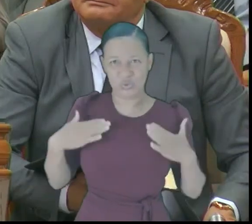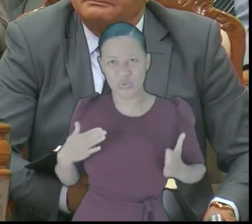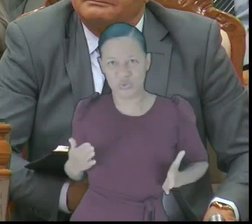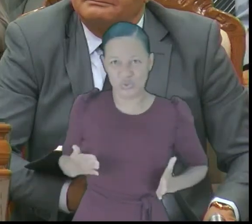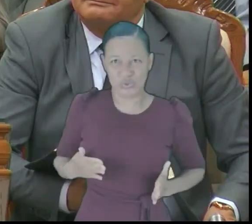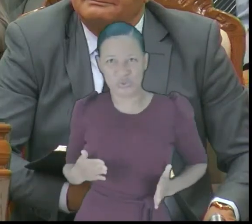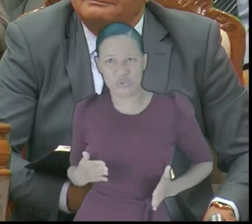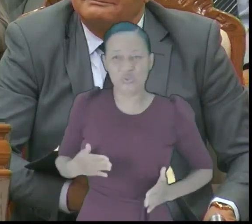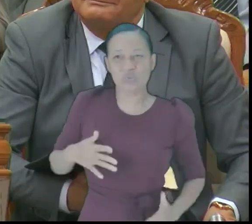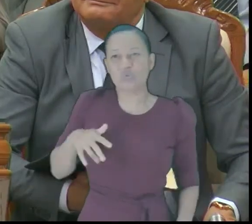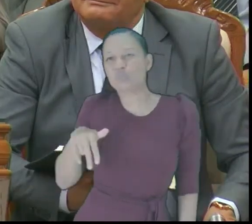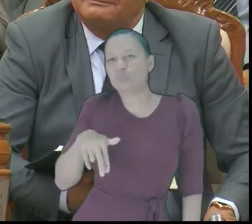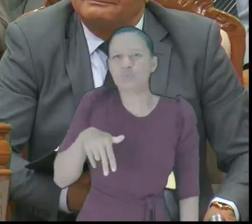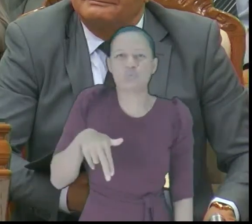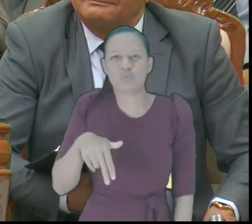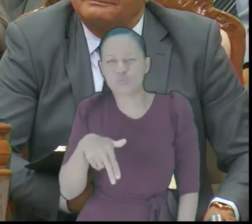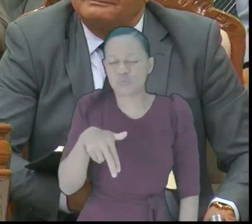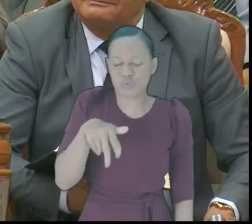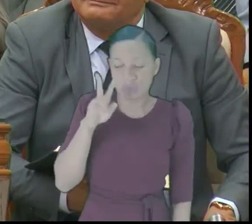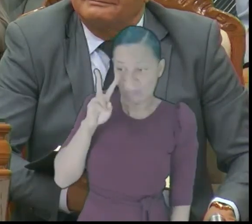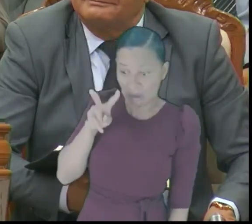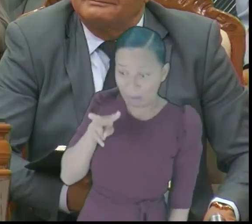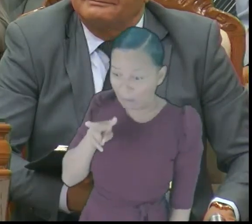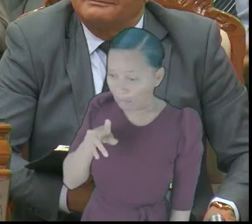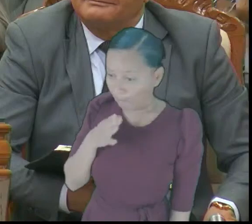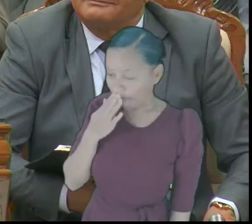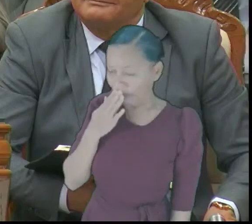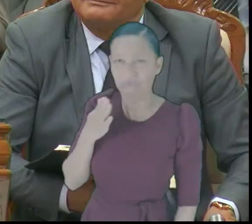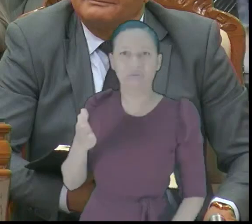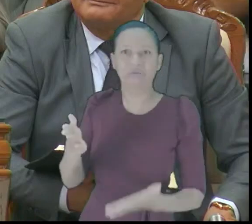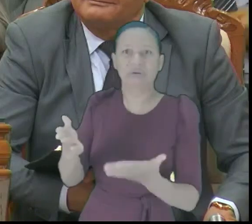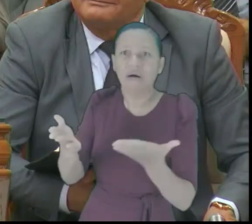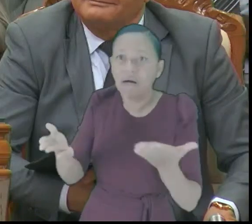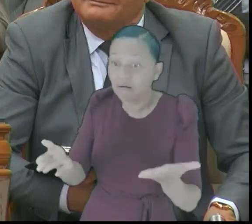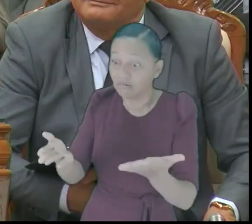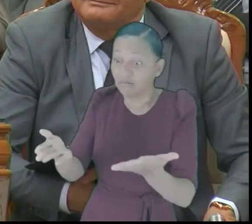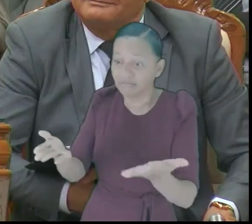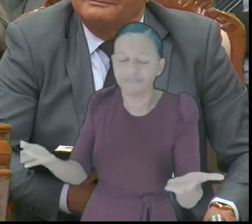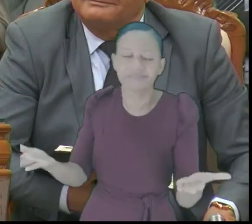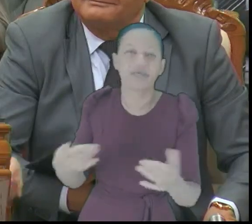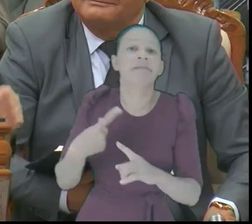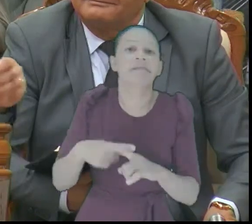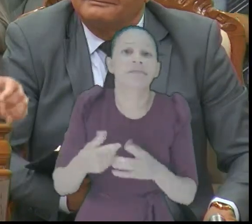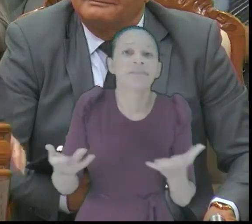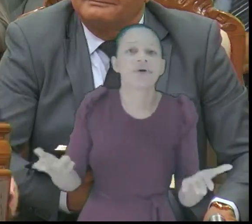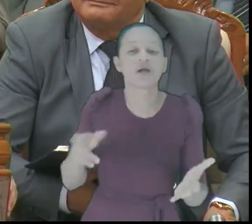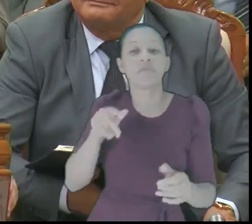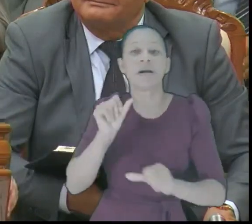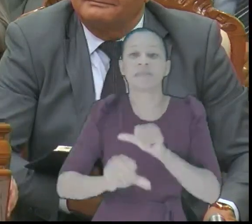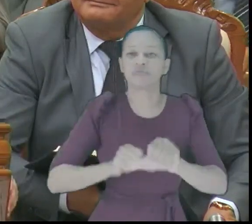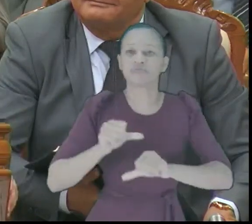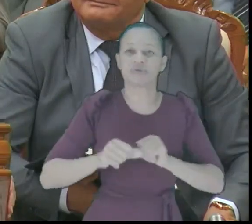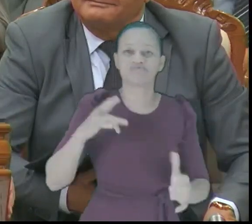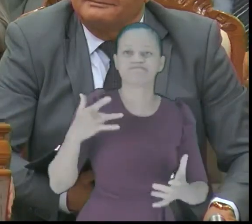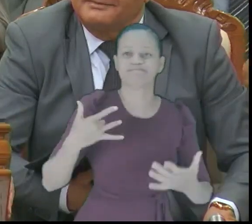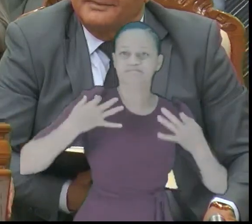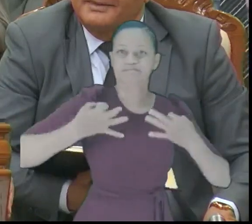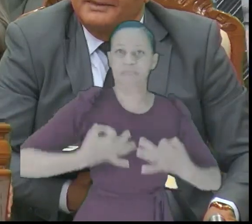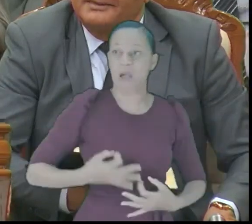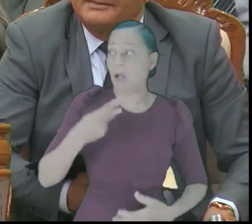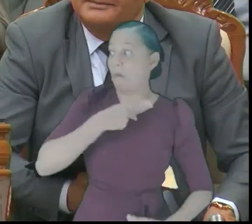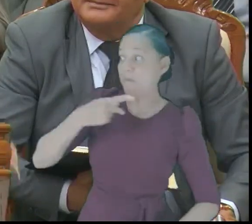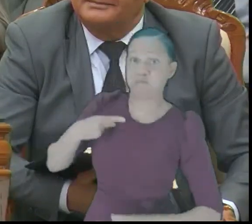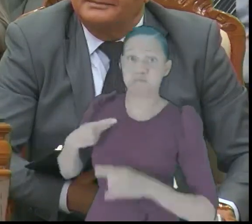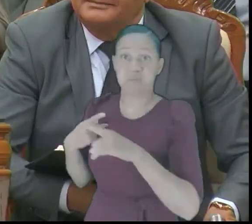ligada, que a pessoa vê até a veia da perna. Por que é que as irmãs não andam assim? Ah, porque o